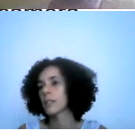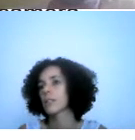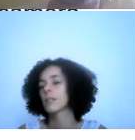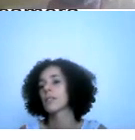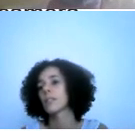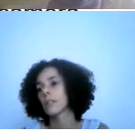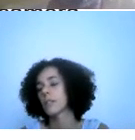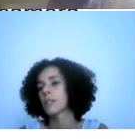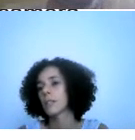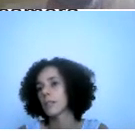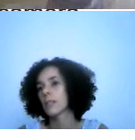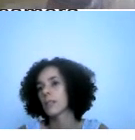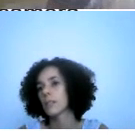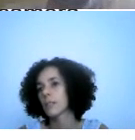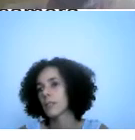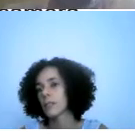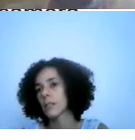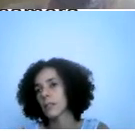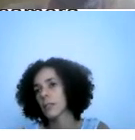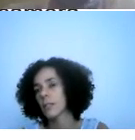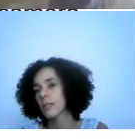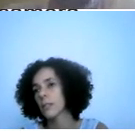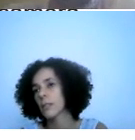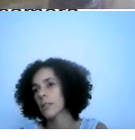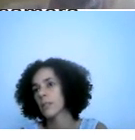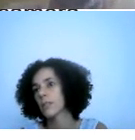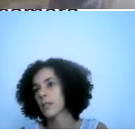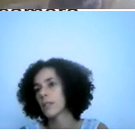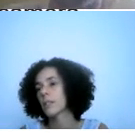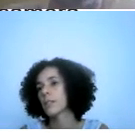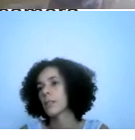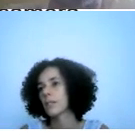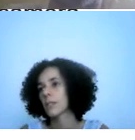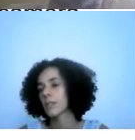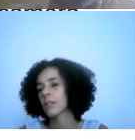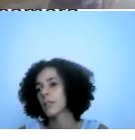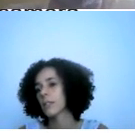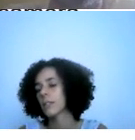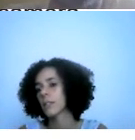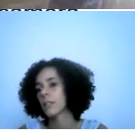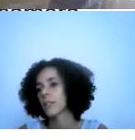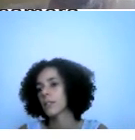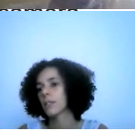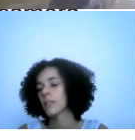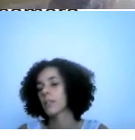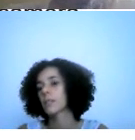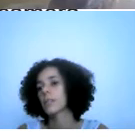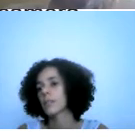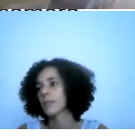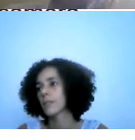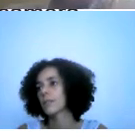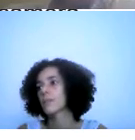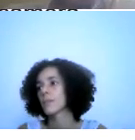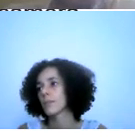características, né, elas podem também apresentar um período juvenil muito curto, então elas chegam à atividade reprodutiva